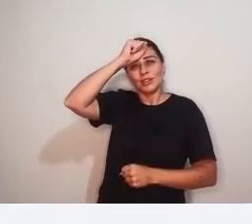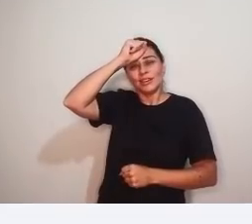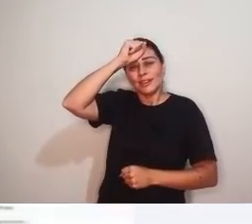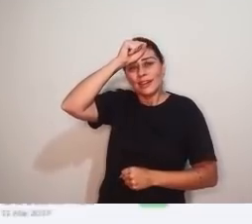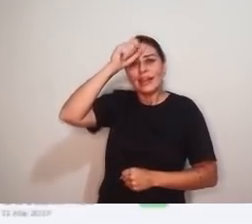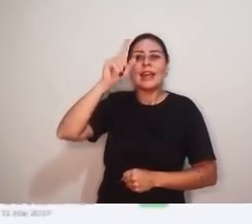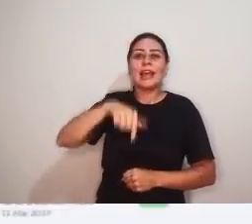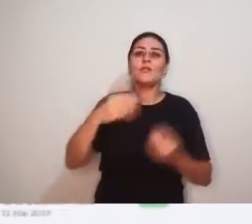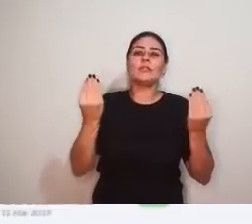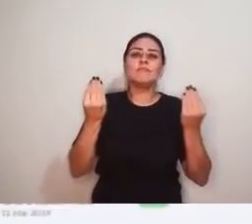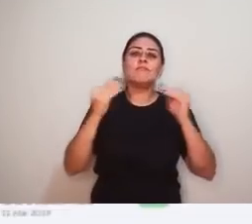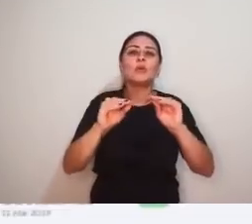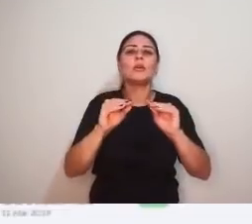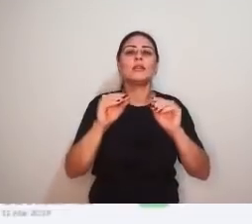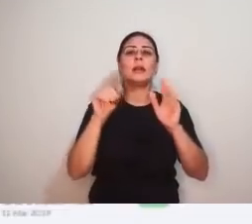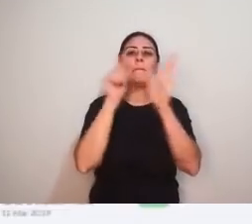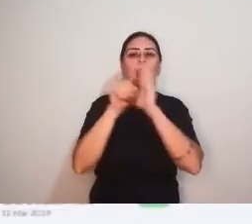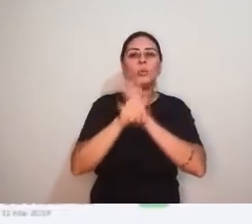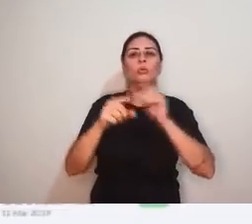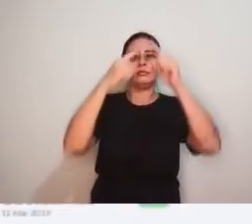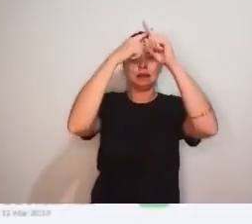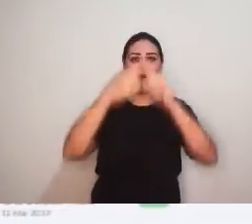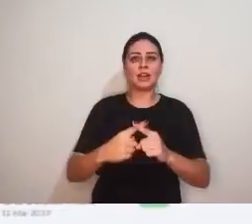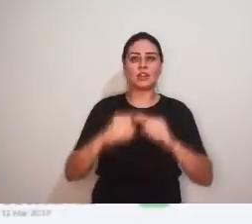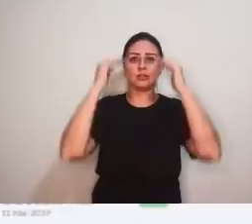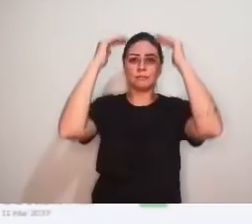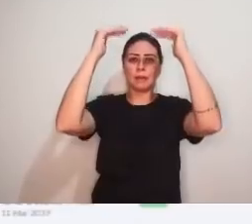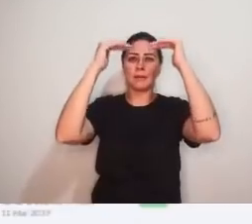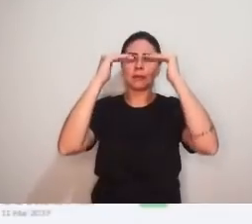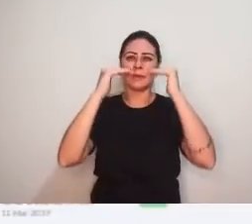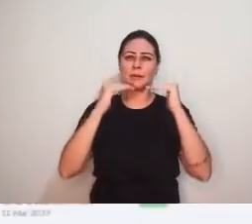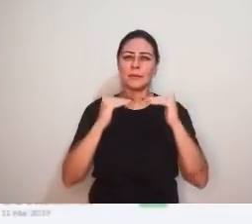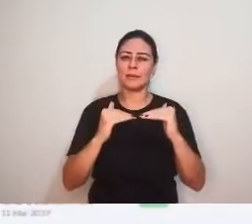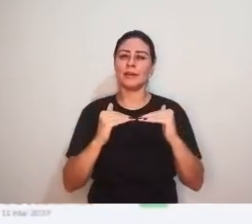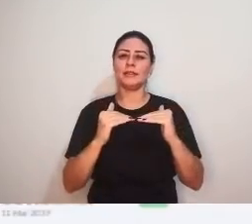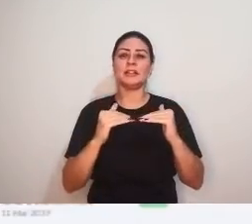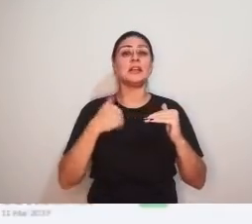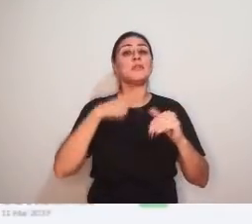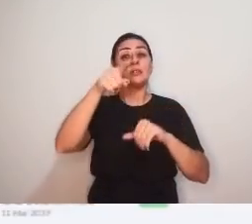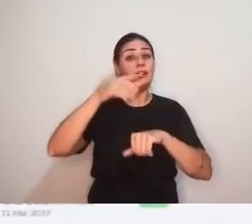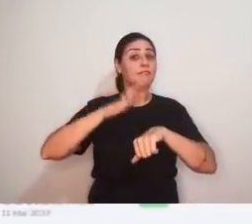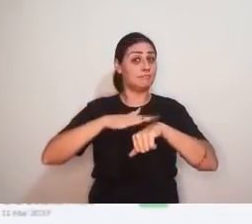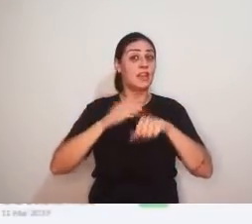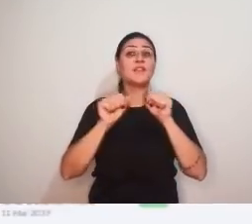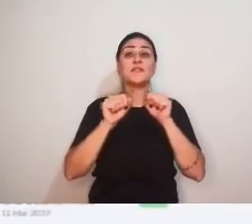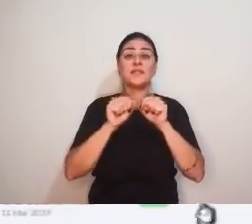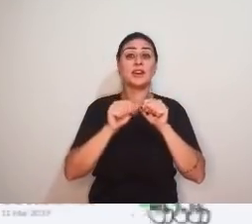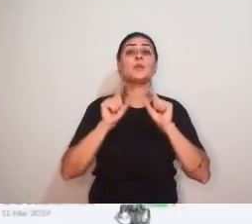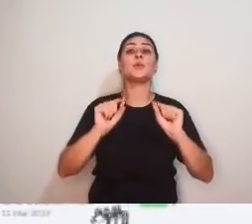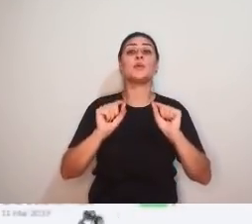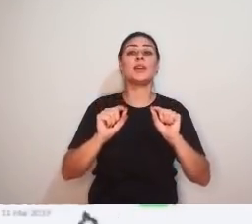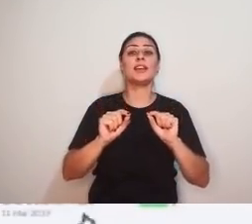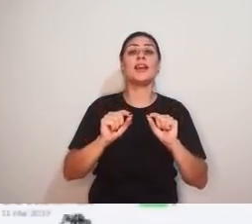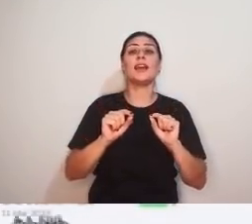de aprendizagem no qual você coloca questões de múltipla escolha e faz essa questão